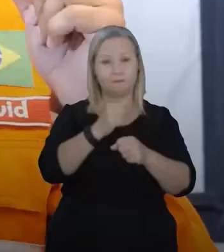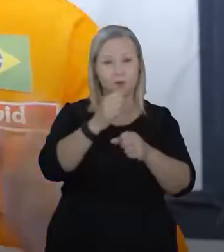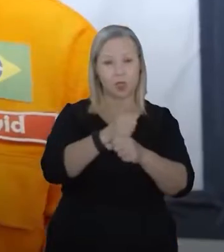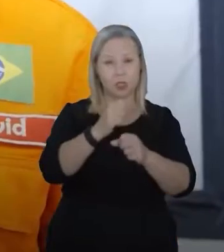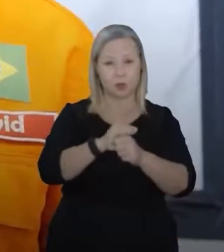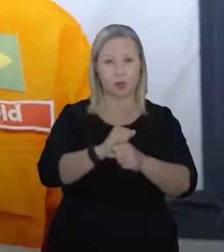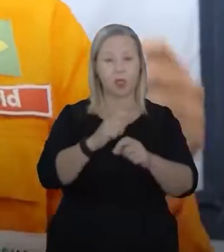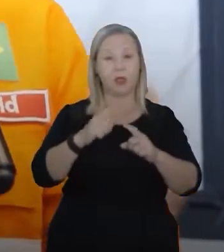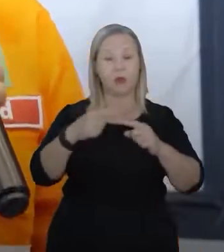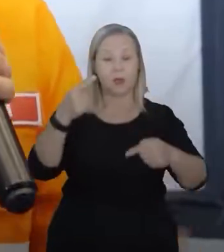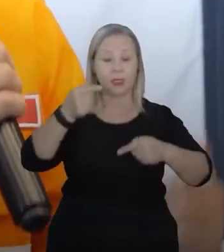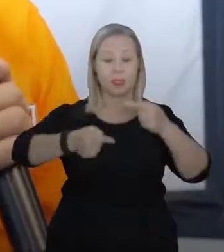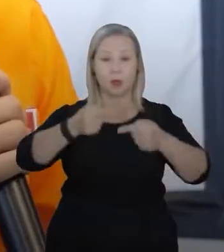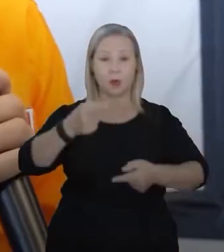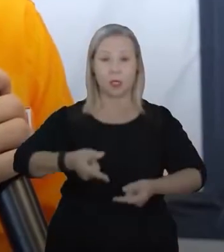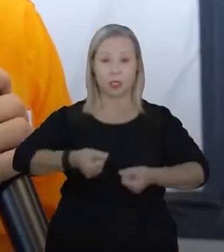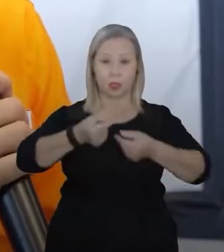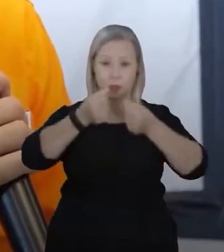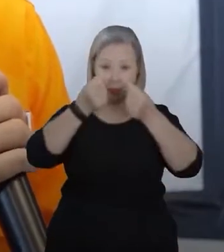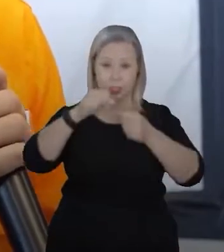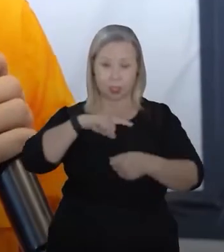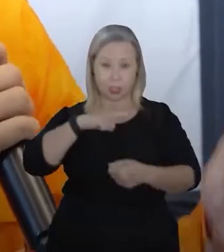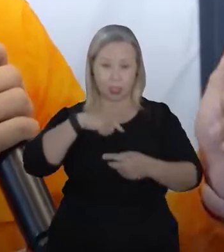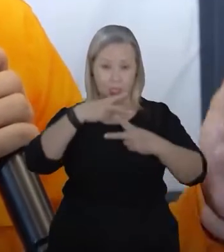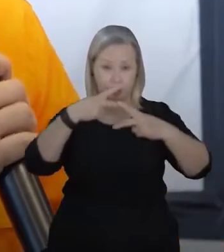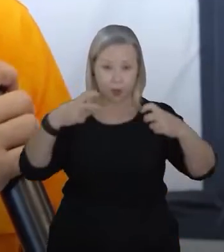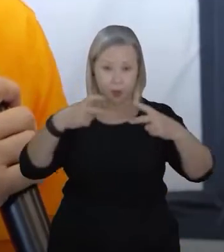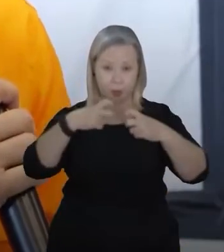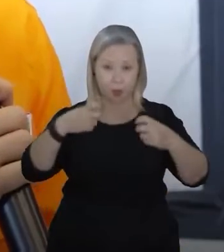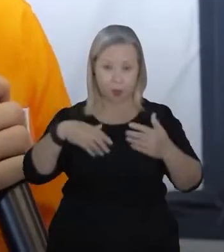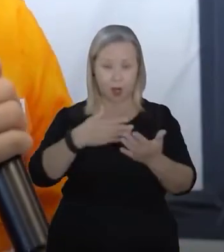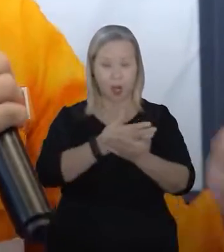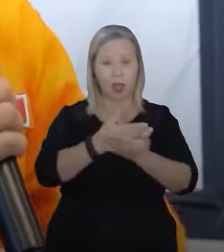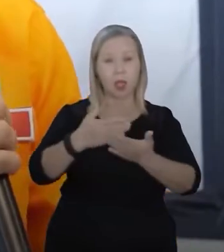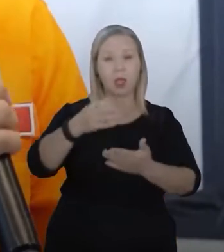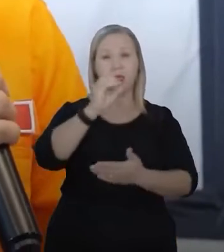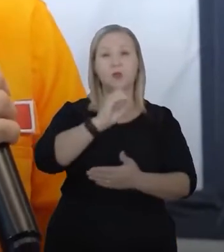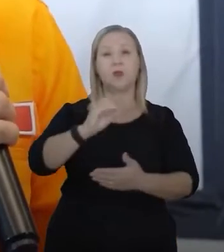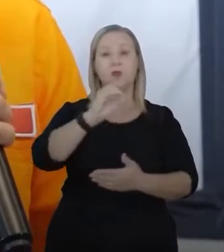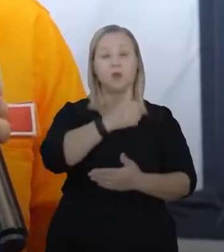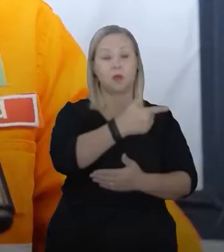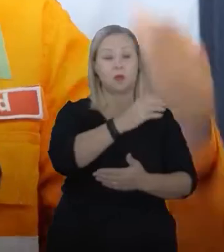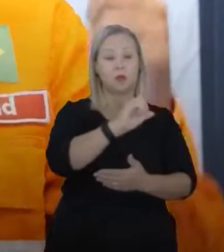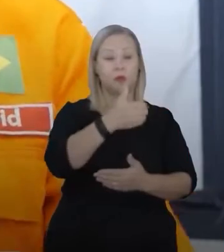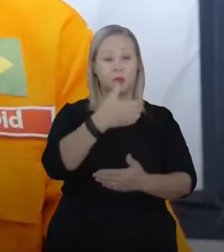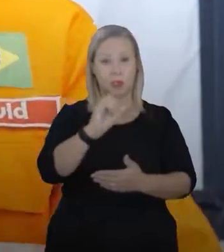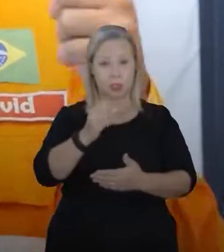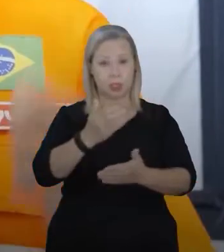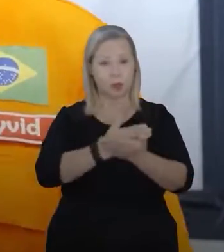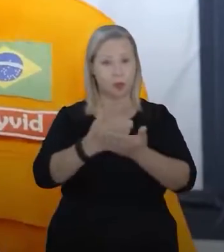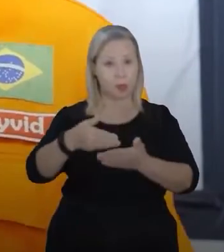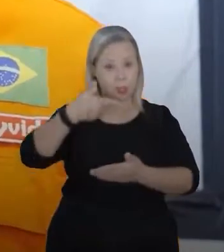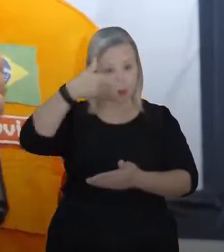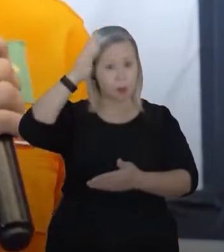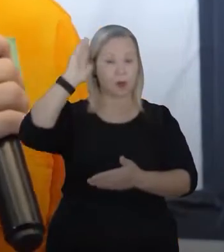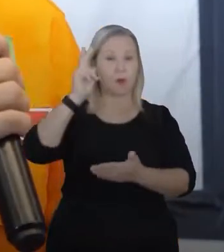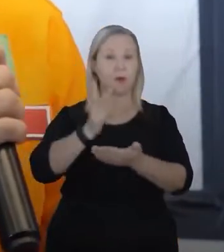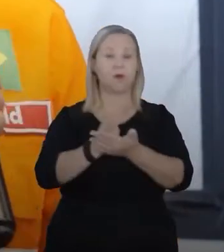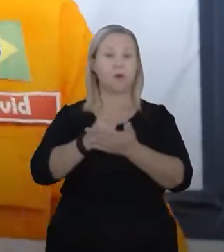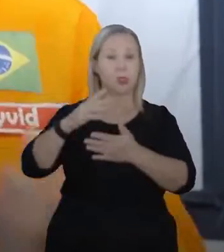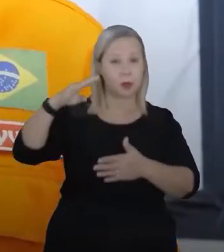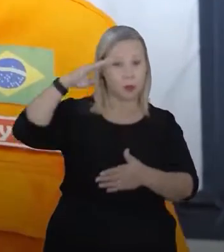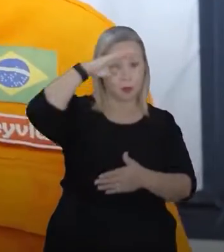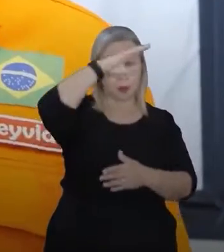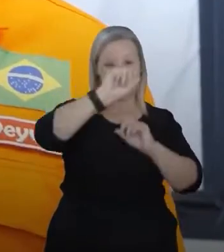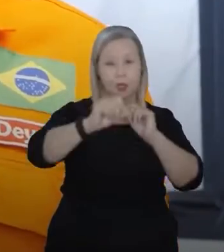temos na Petrobras Desde outubro de 2016 implementada pelo temer e mantida pelo bolsonaro que é o preço de paridade de importação